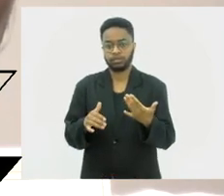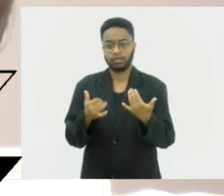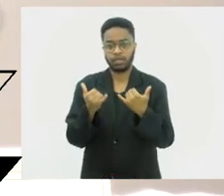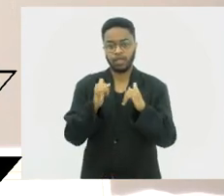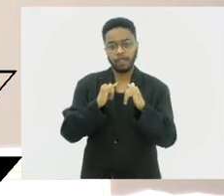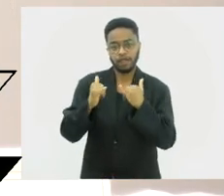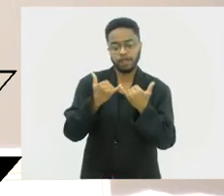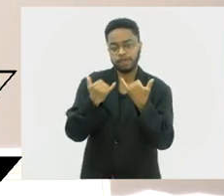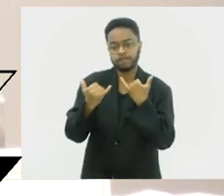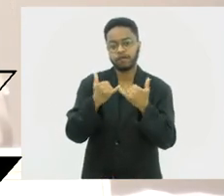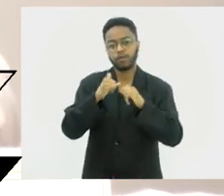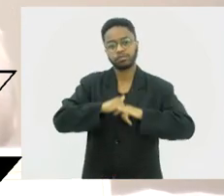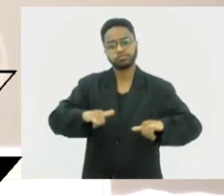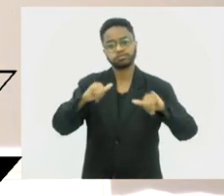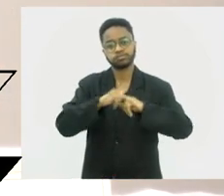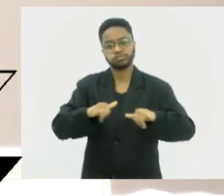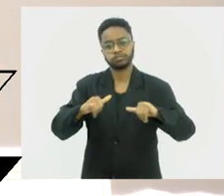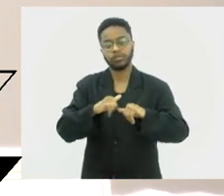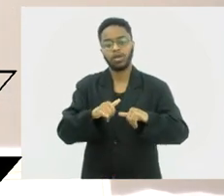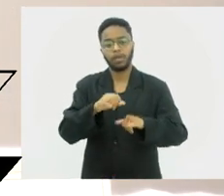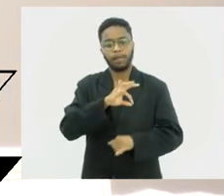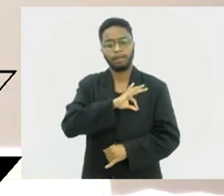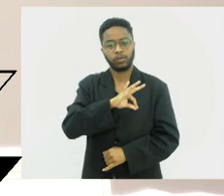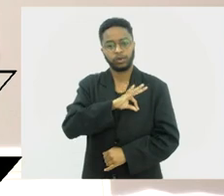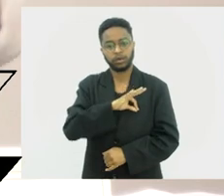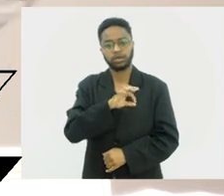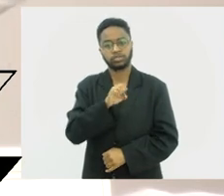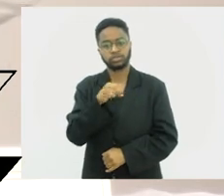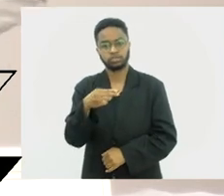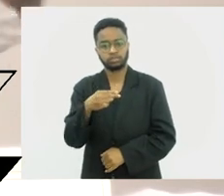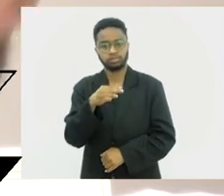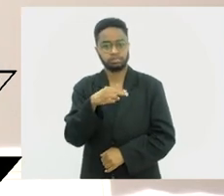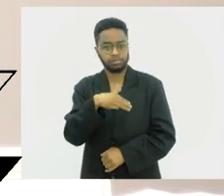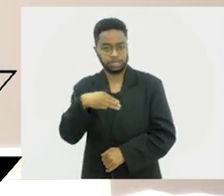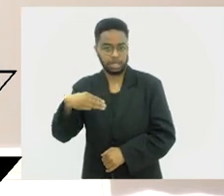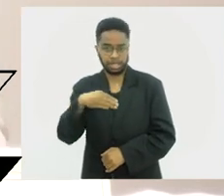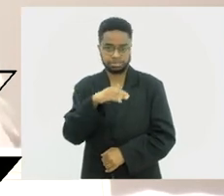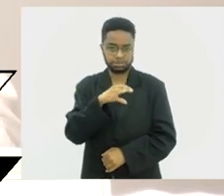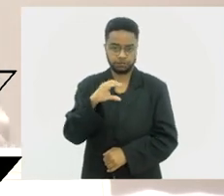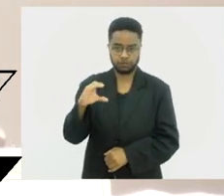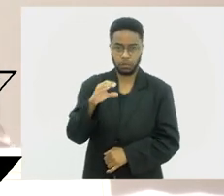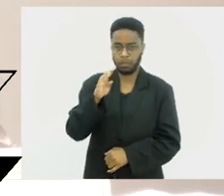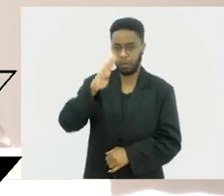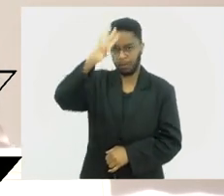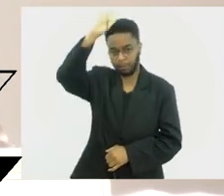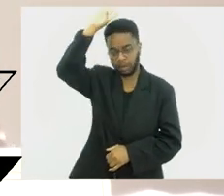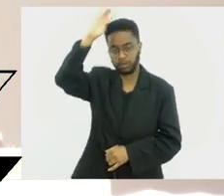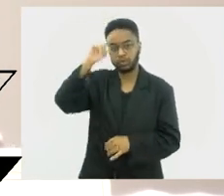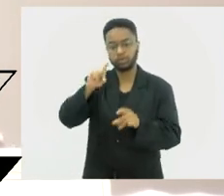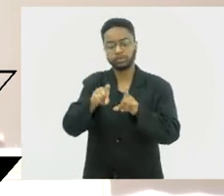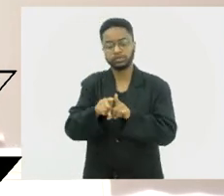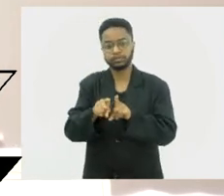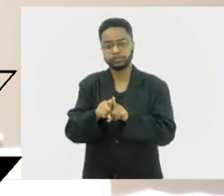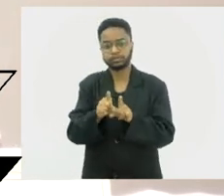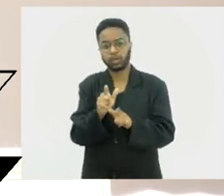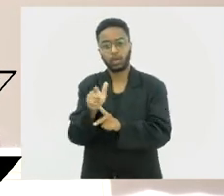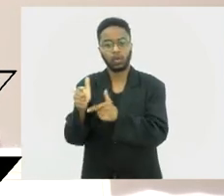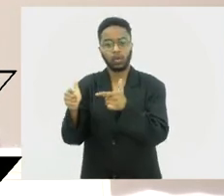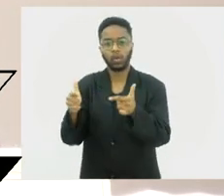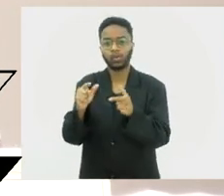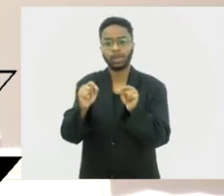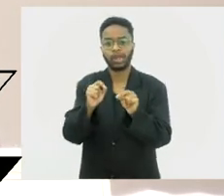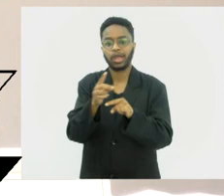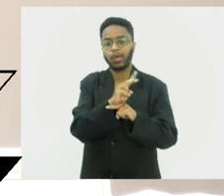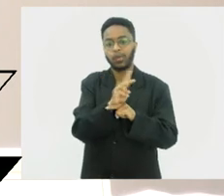informarem os seus agentes, sejam policiais, militares, civis, bombeiros, e até, por convênios, as